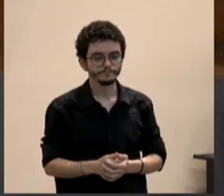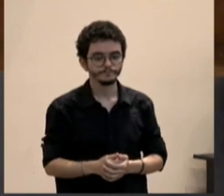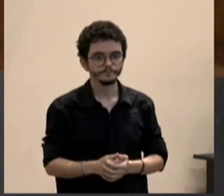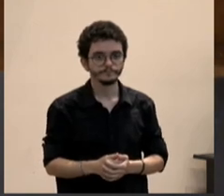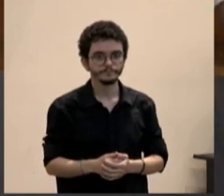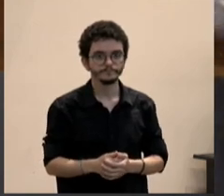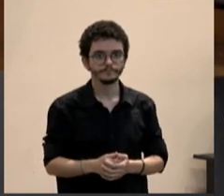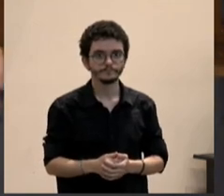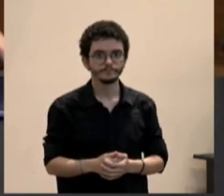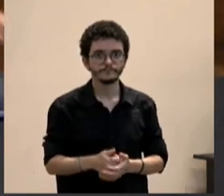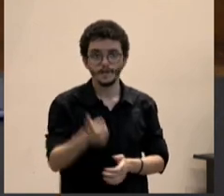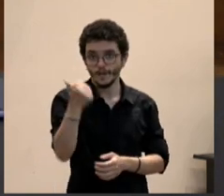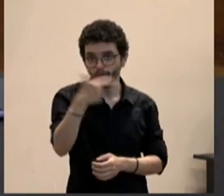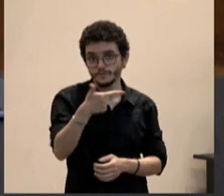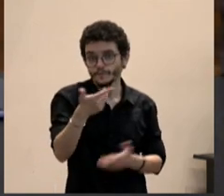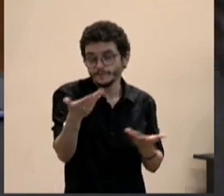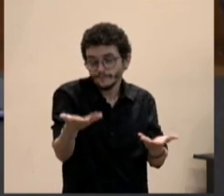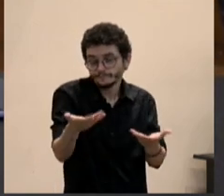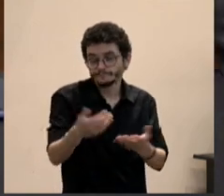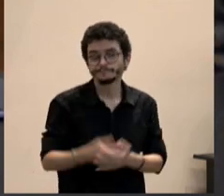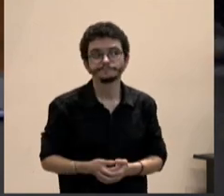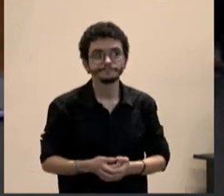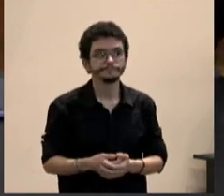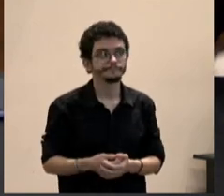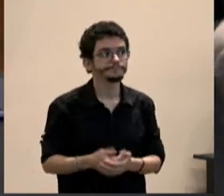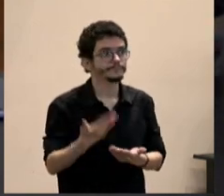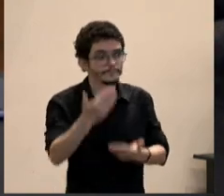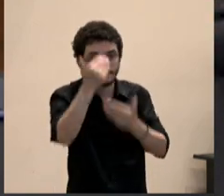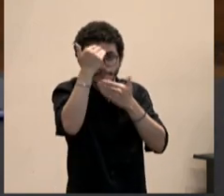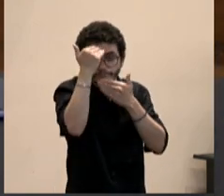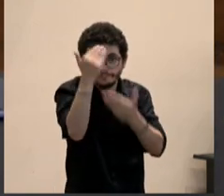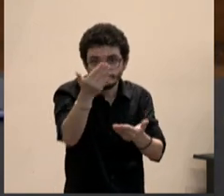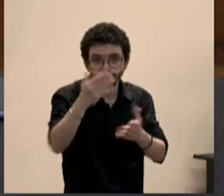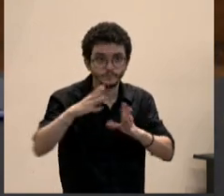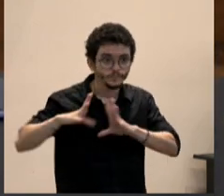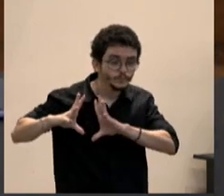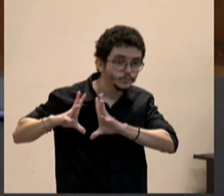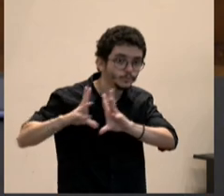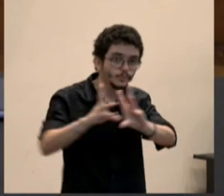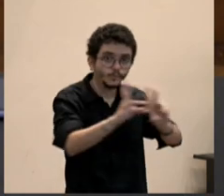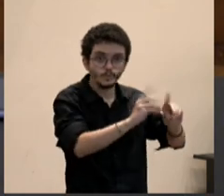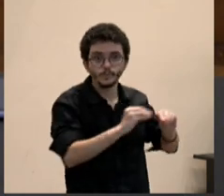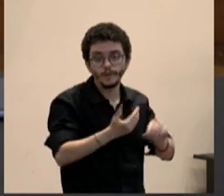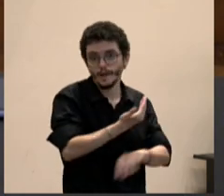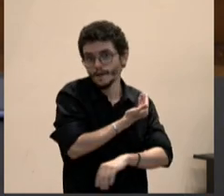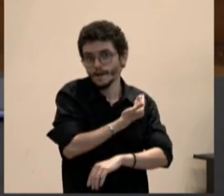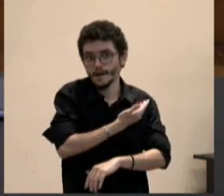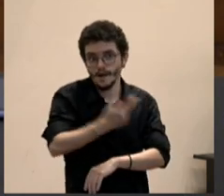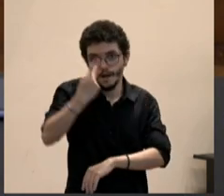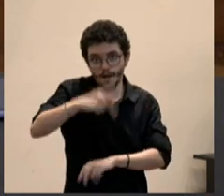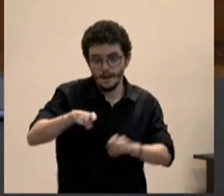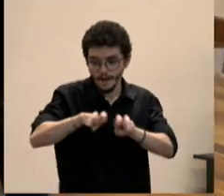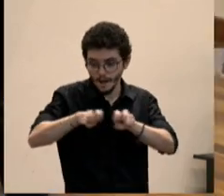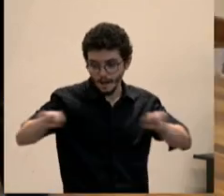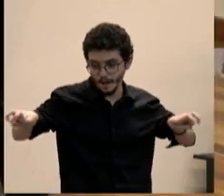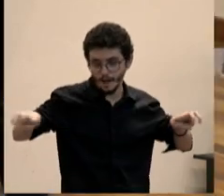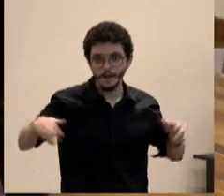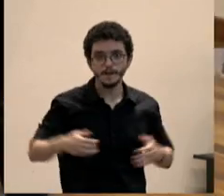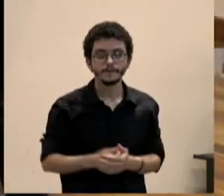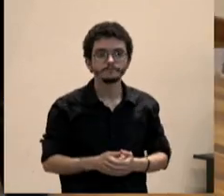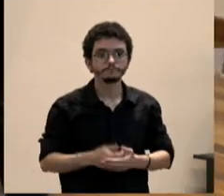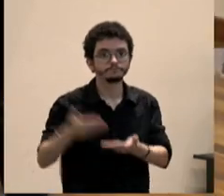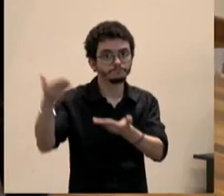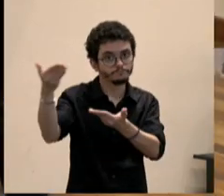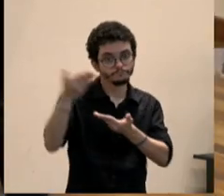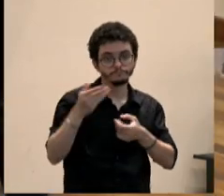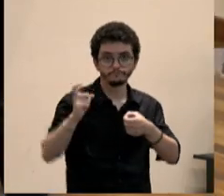12. Então, eu agradeço a todos os colegas aqui da mesa, convido para